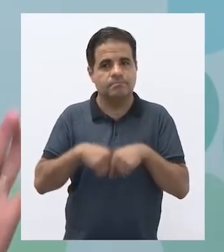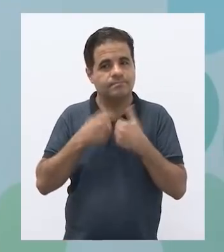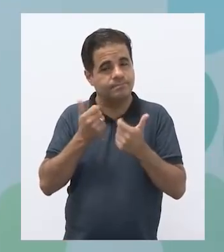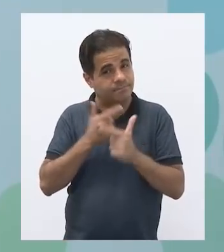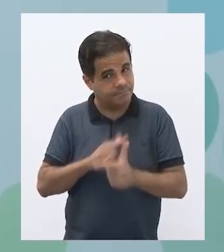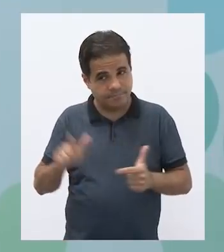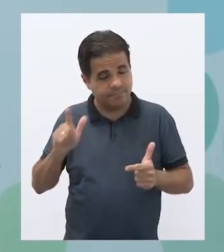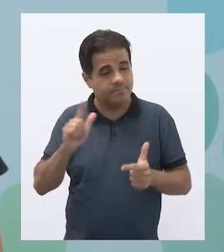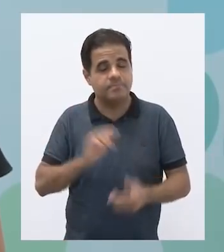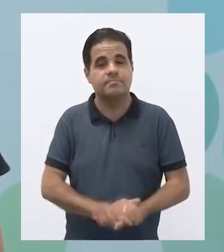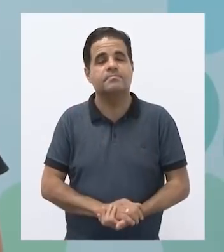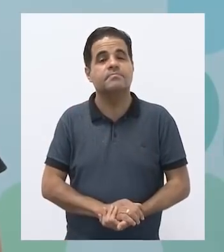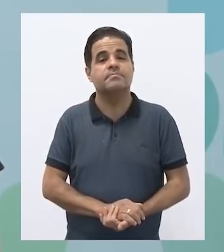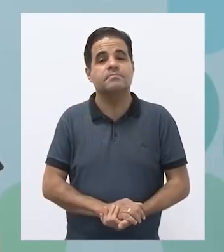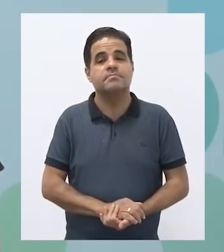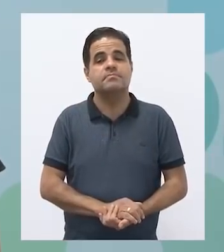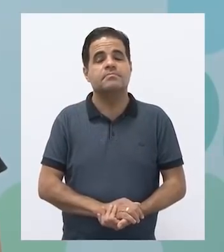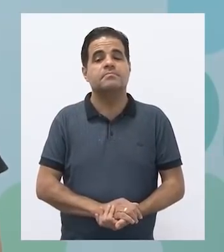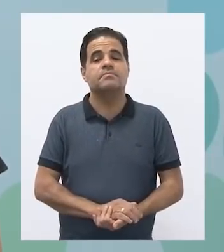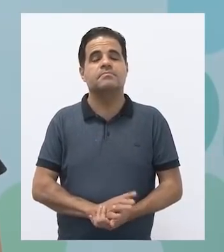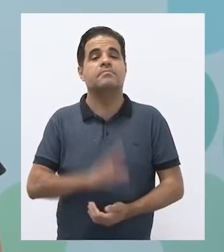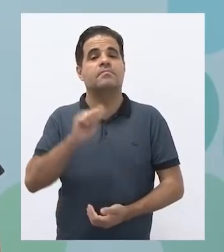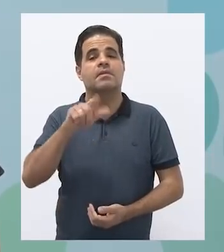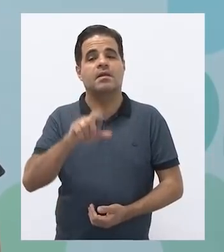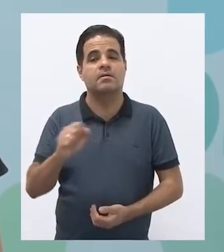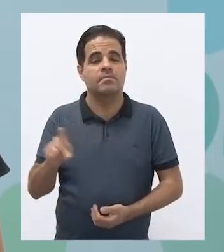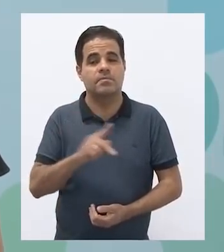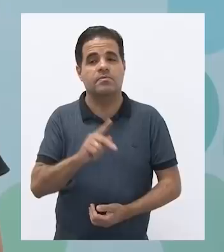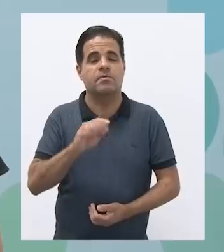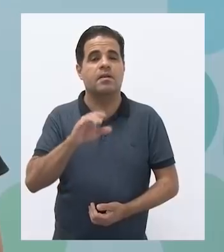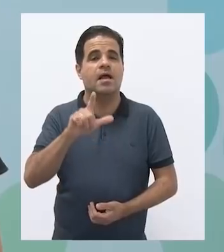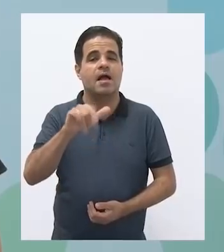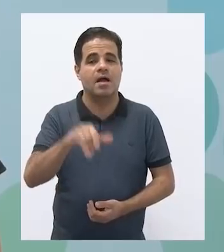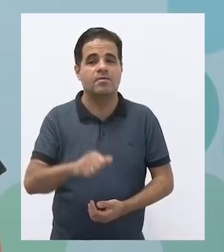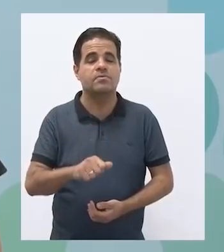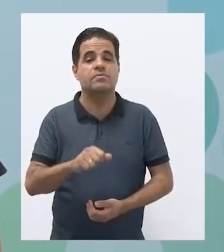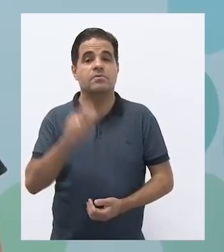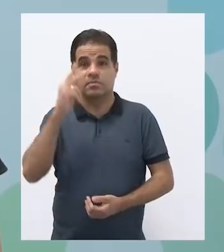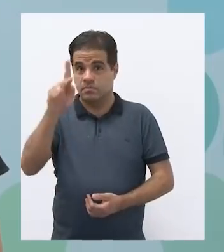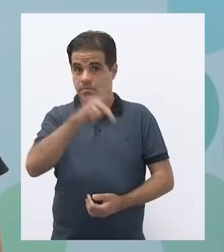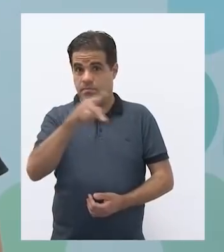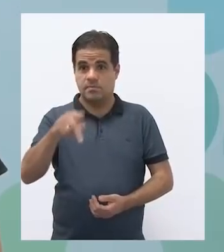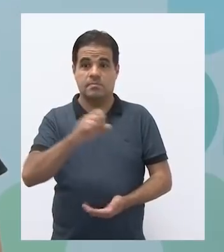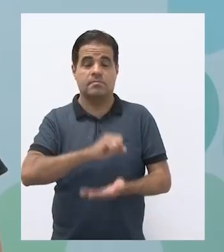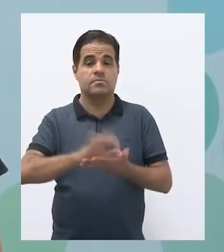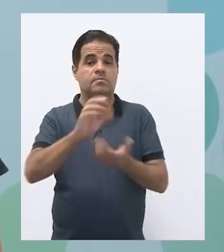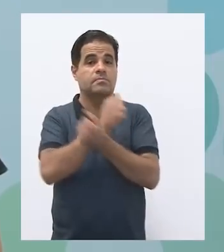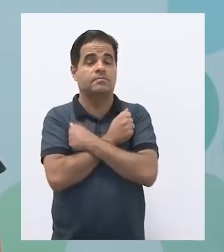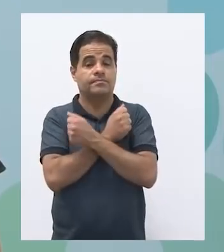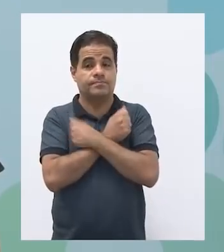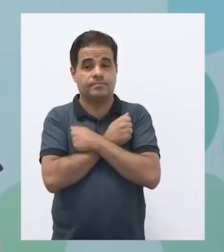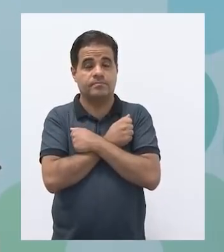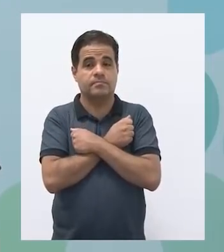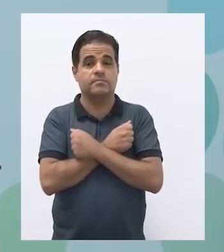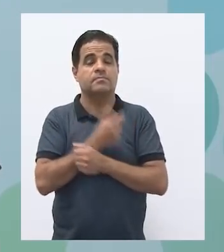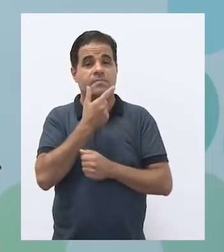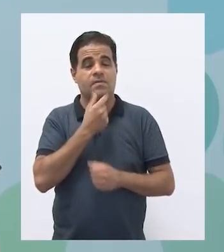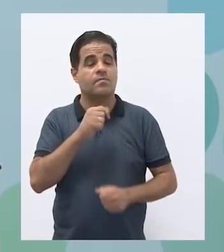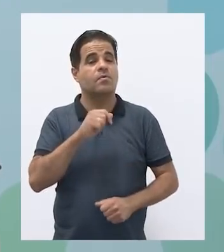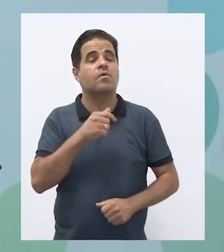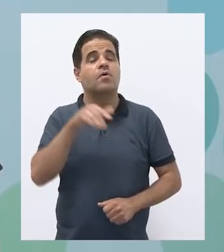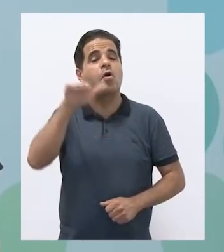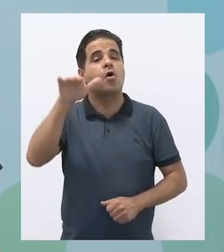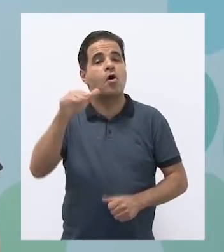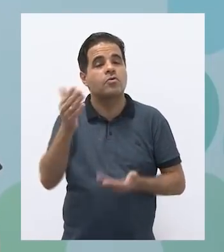enfim, vamos lá. E, Carlos, a professora Cláudia mandou aqui, a sua professora, mandou um abraço para você, falou que você é um menino de